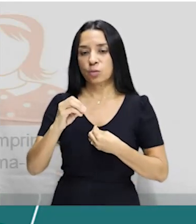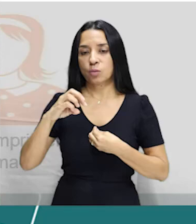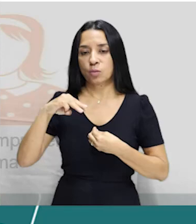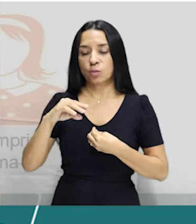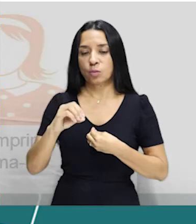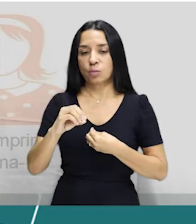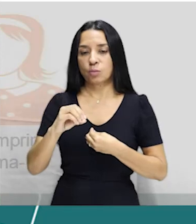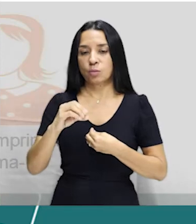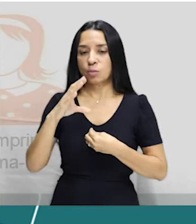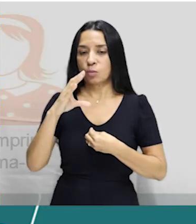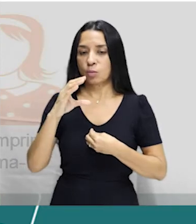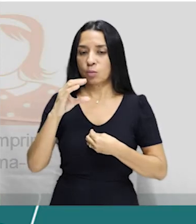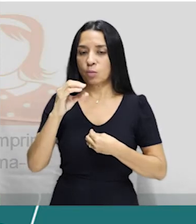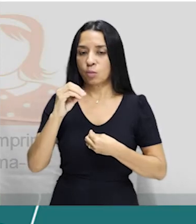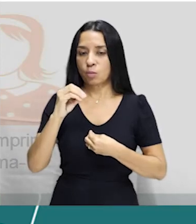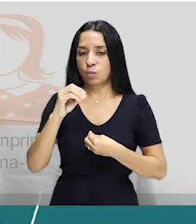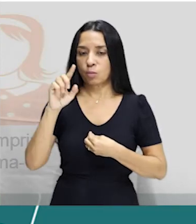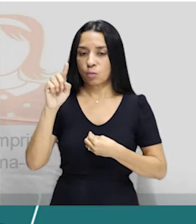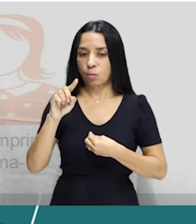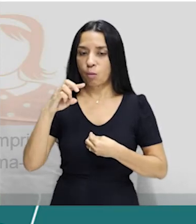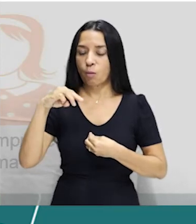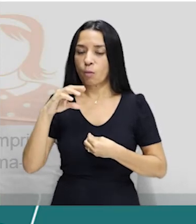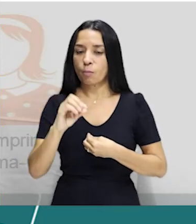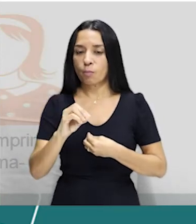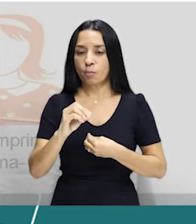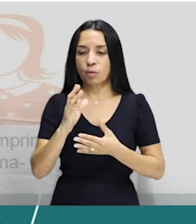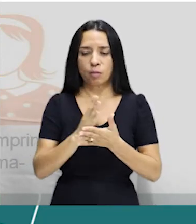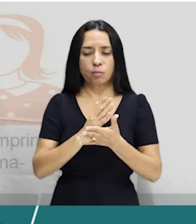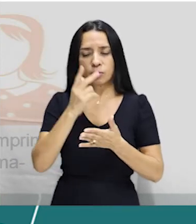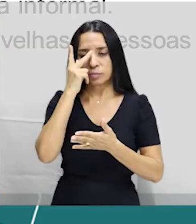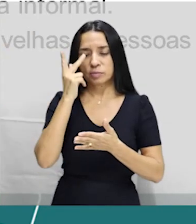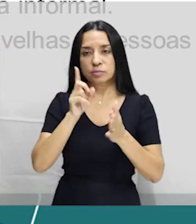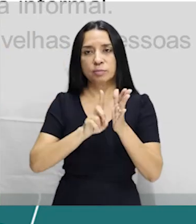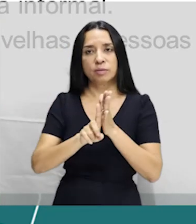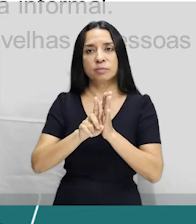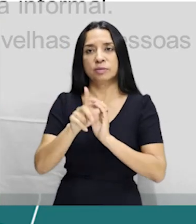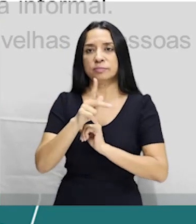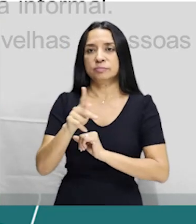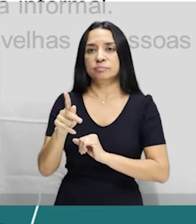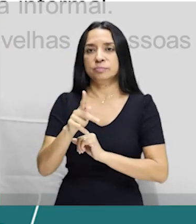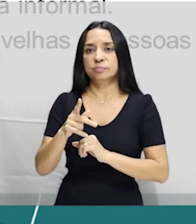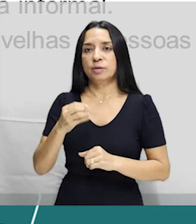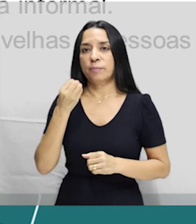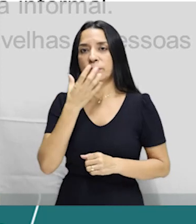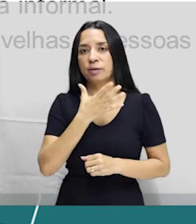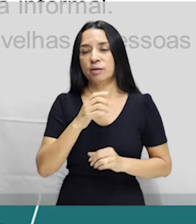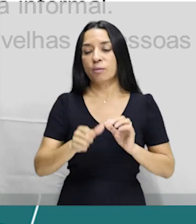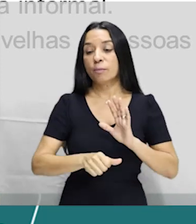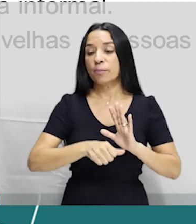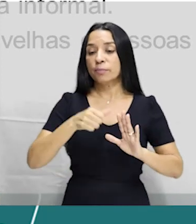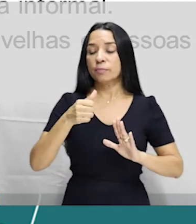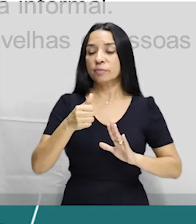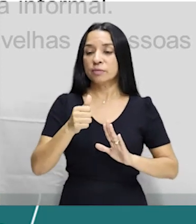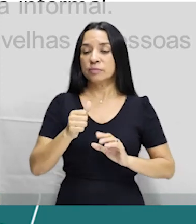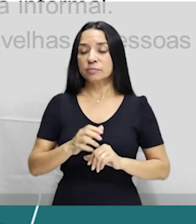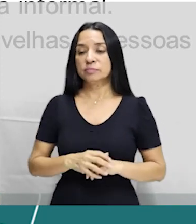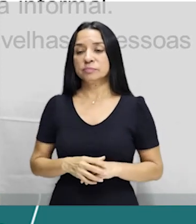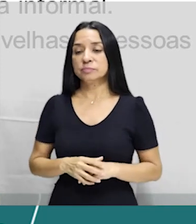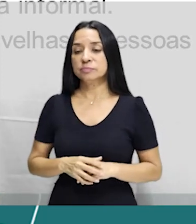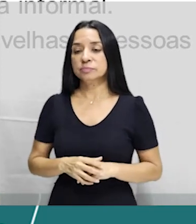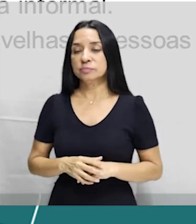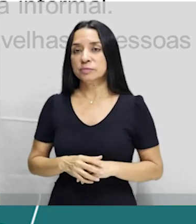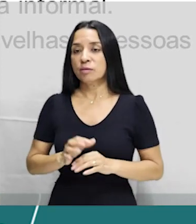pronunciado como, tá? Que algumas pessoas me perguntaram. Bem, o primeiro passo